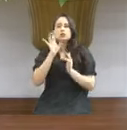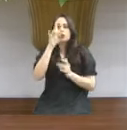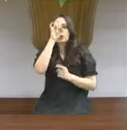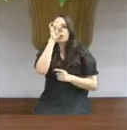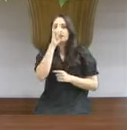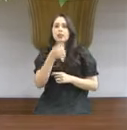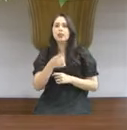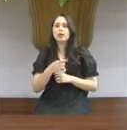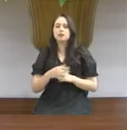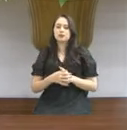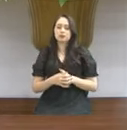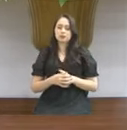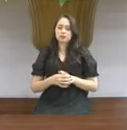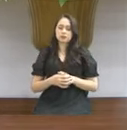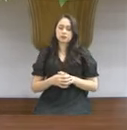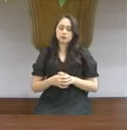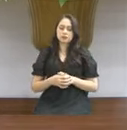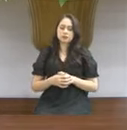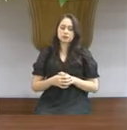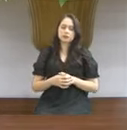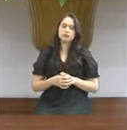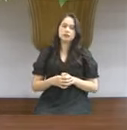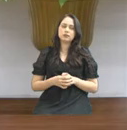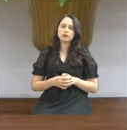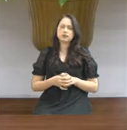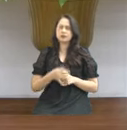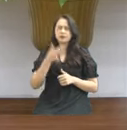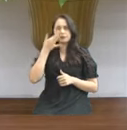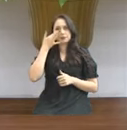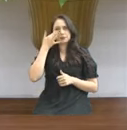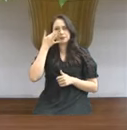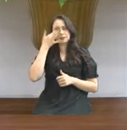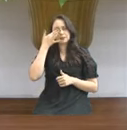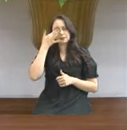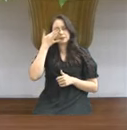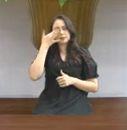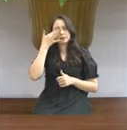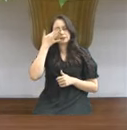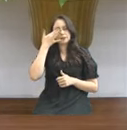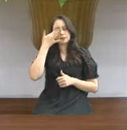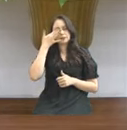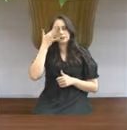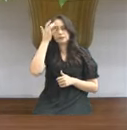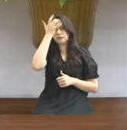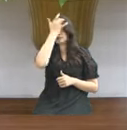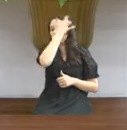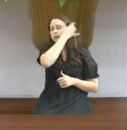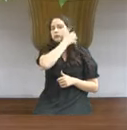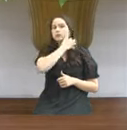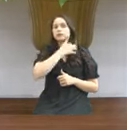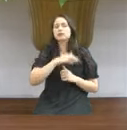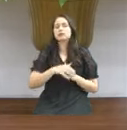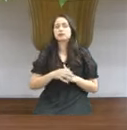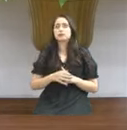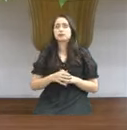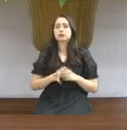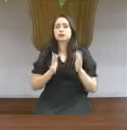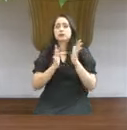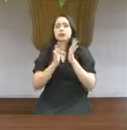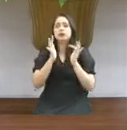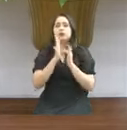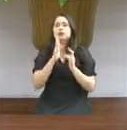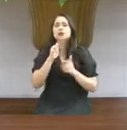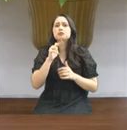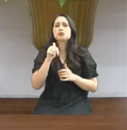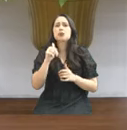ordenava. Aleluia. Eu, se eu tivesse aí, eu dava um glória, mas tudo bem. Jesus nunca disse: olha, eu oro em nome do Pai. Não, ele